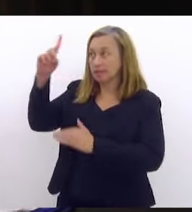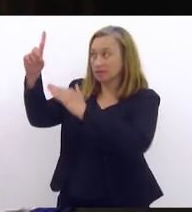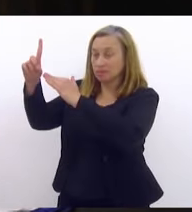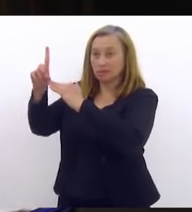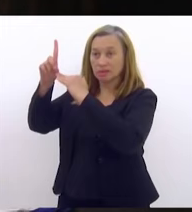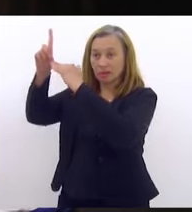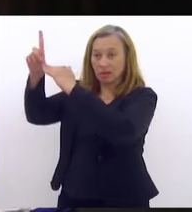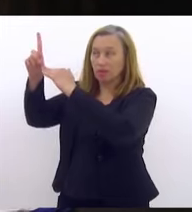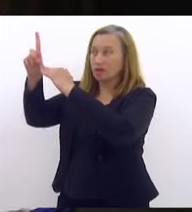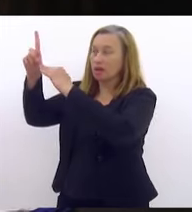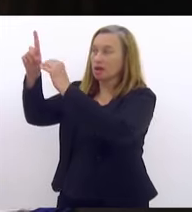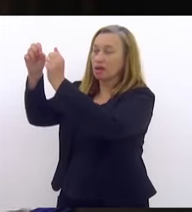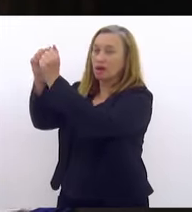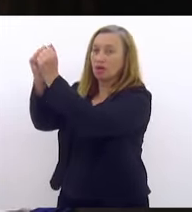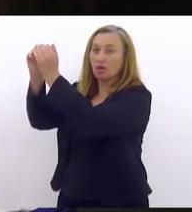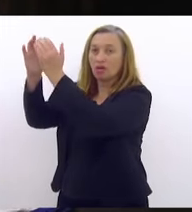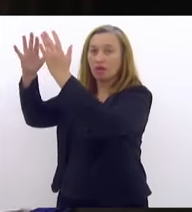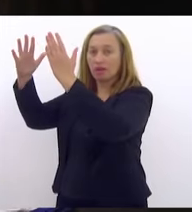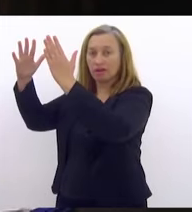glória